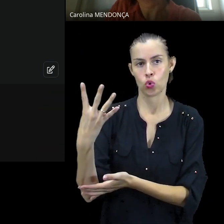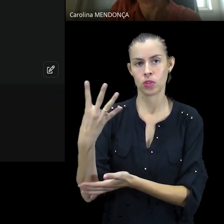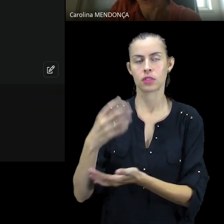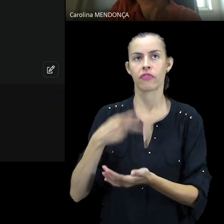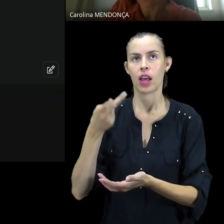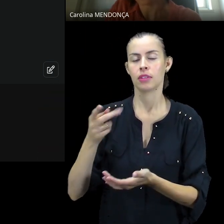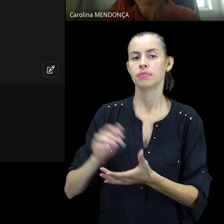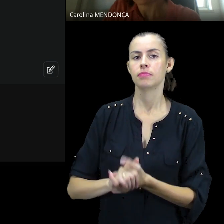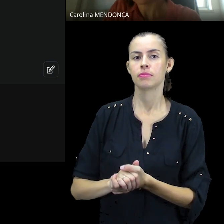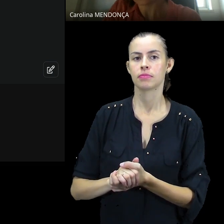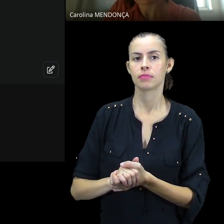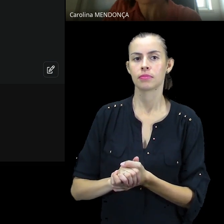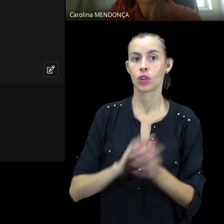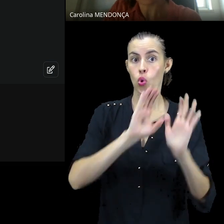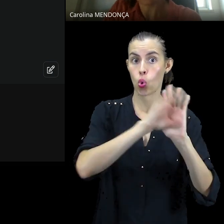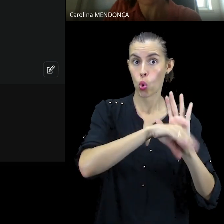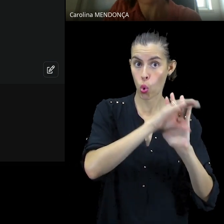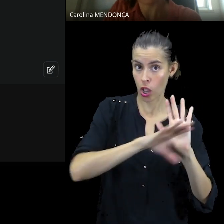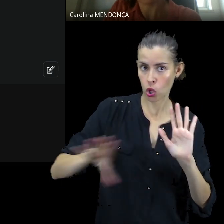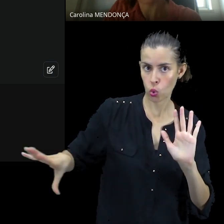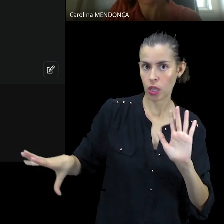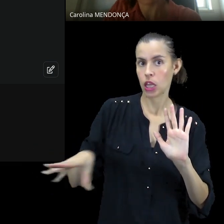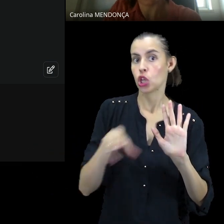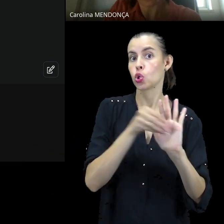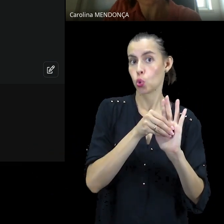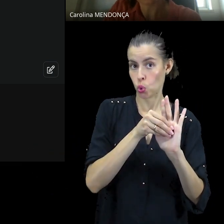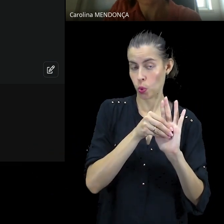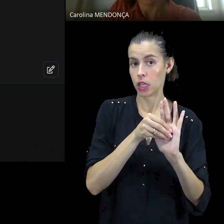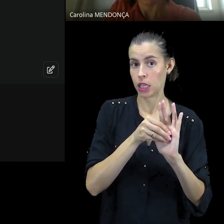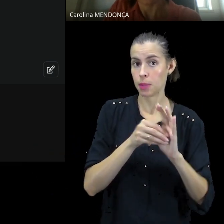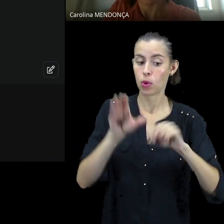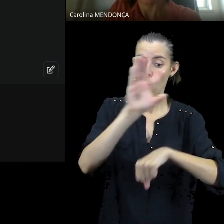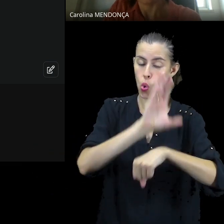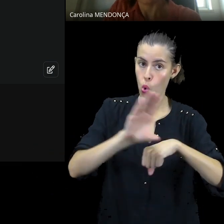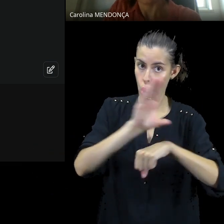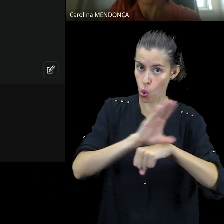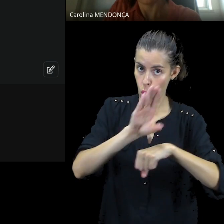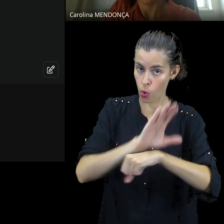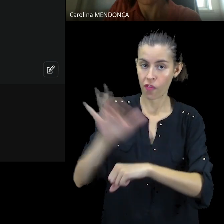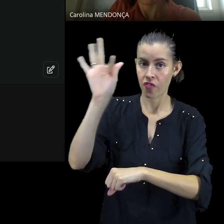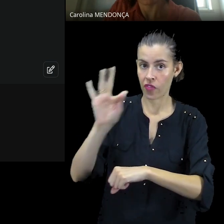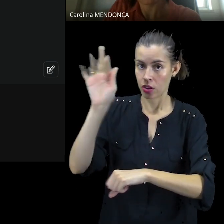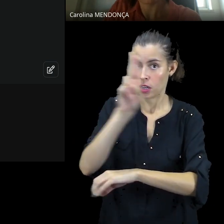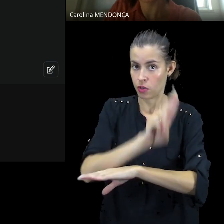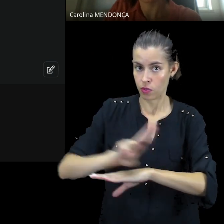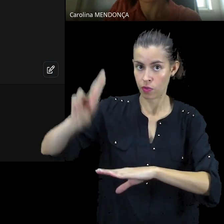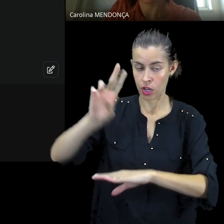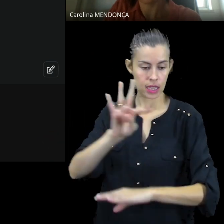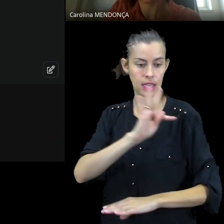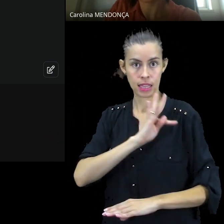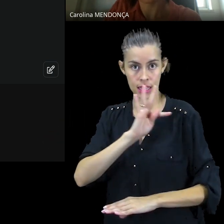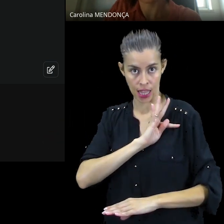inciso 14, diz: inclusão em conteúdos curriculares em cursos de